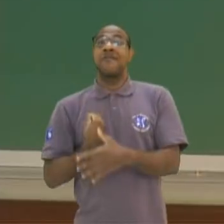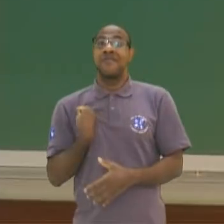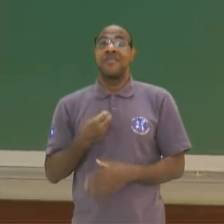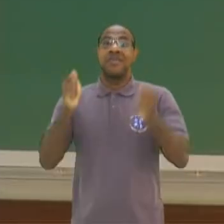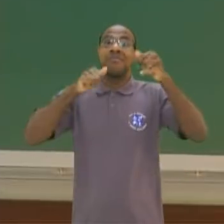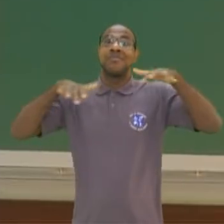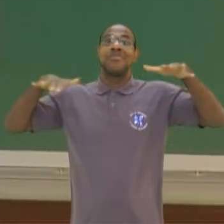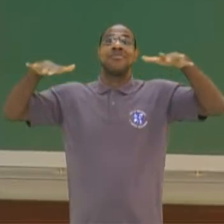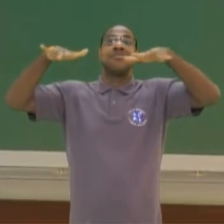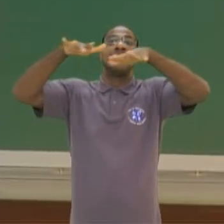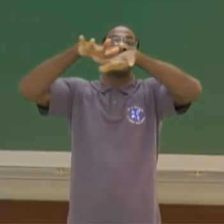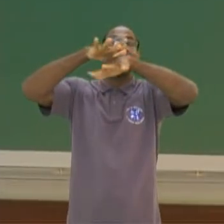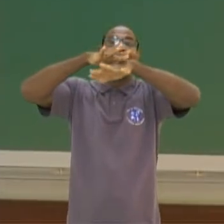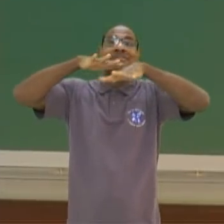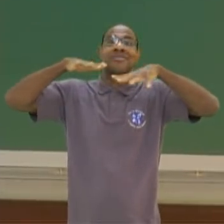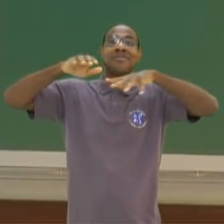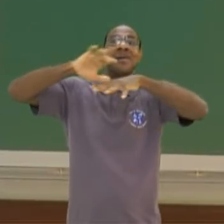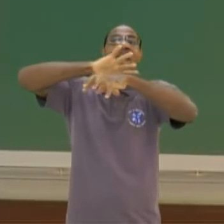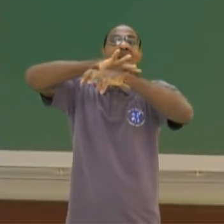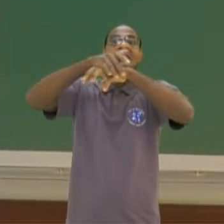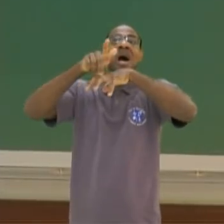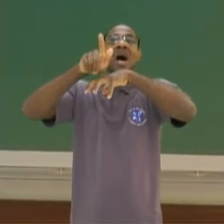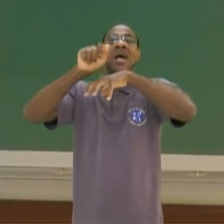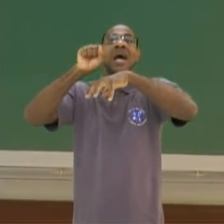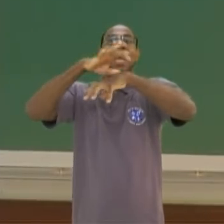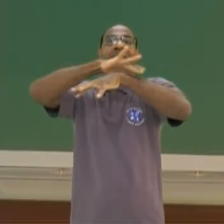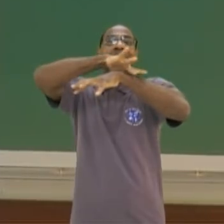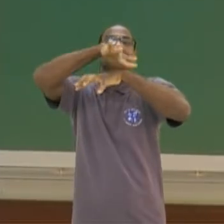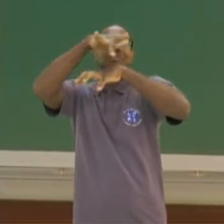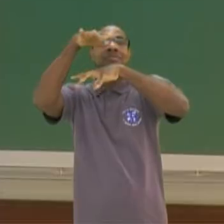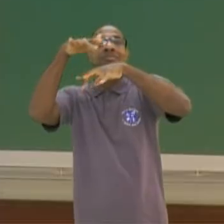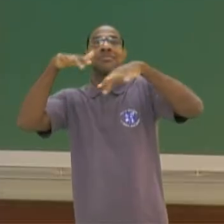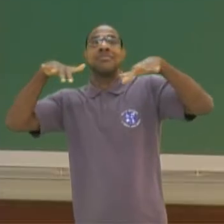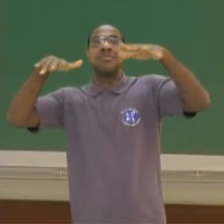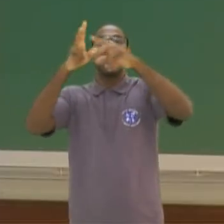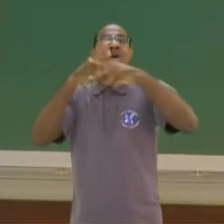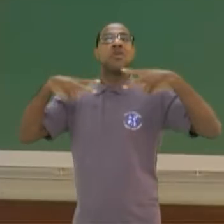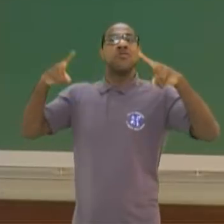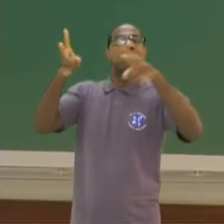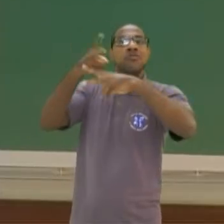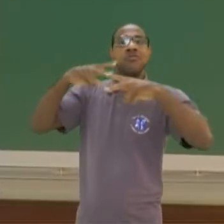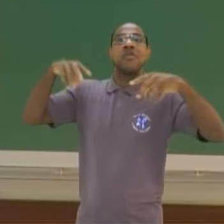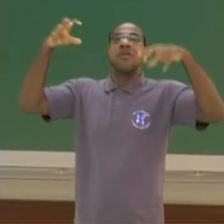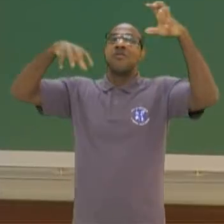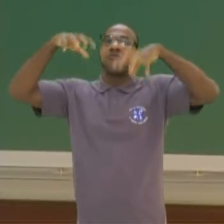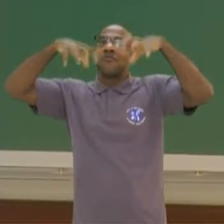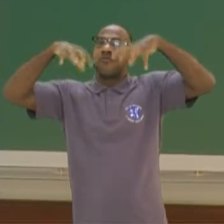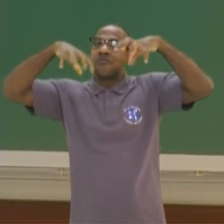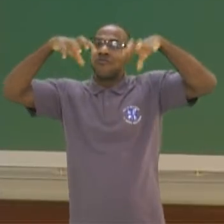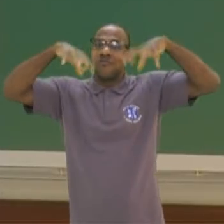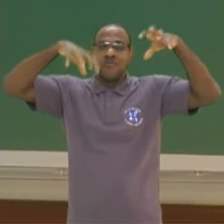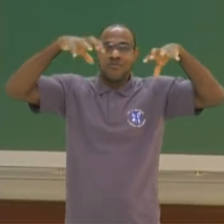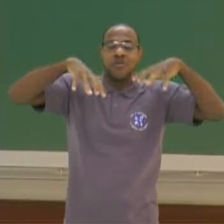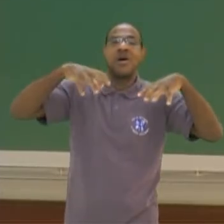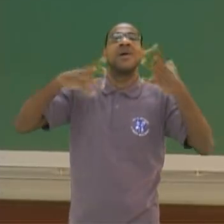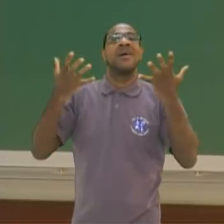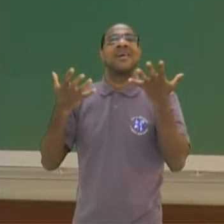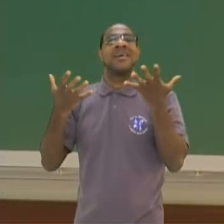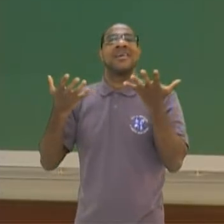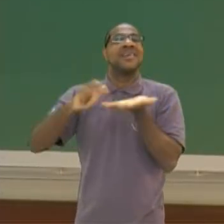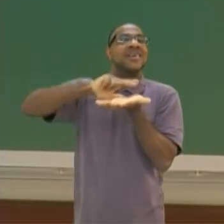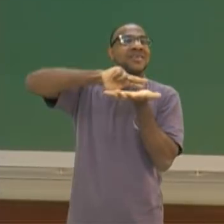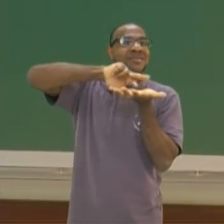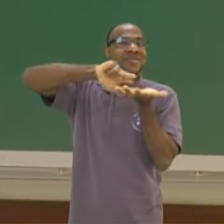nós encontramos gases importantes e os eventos como chuvas, ventos,